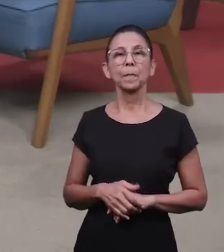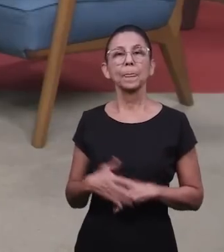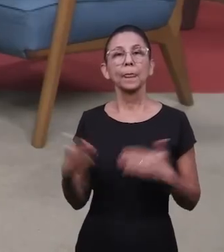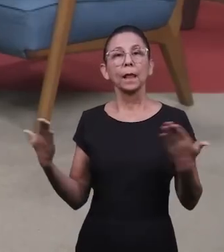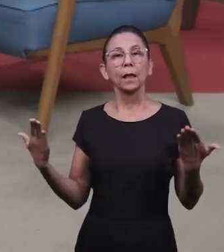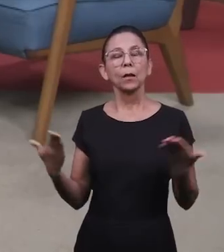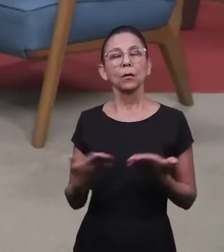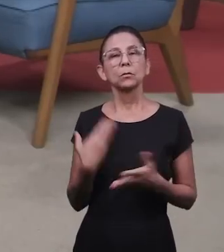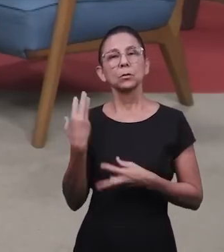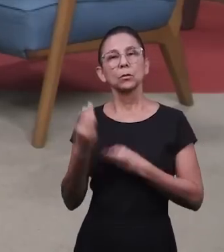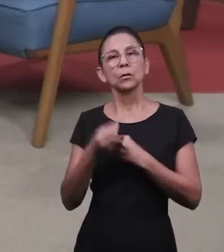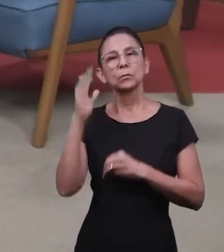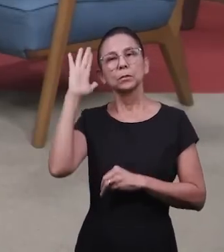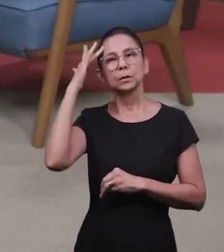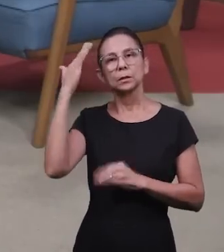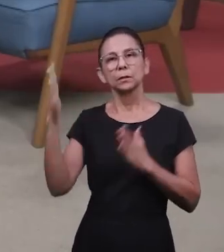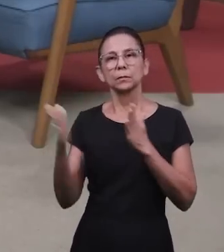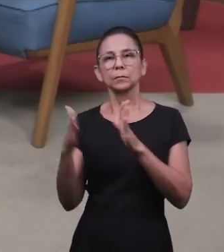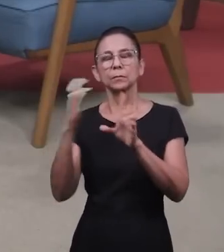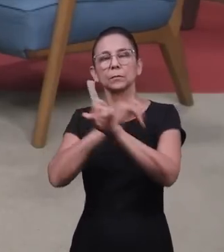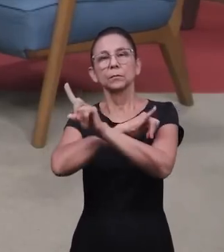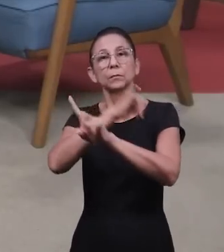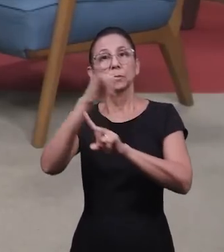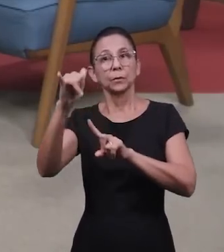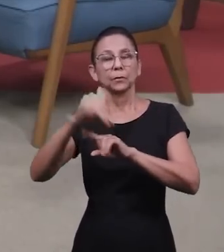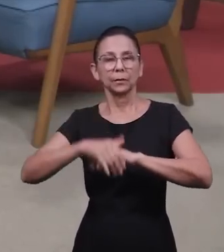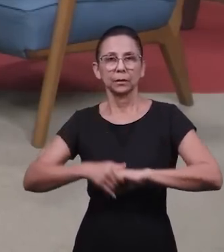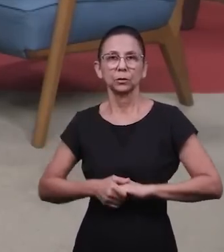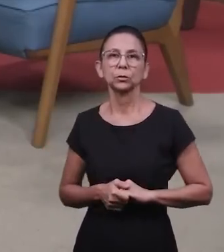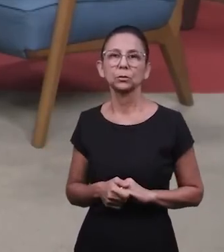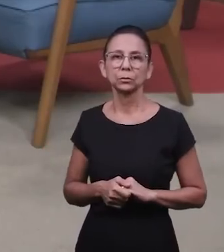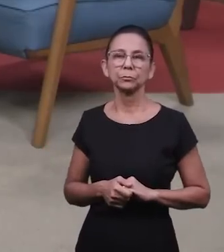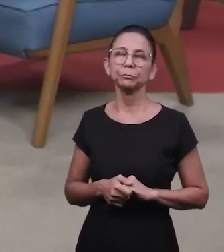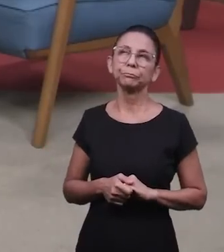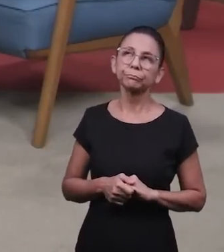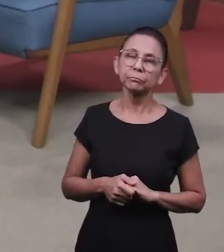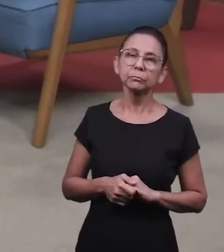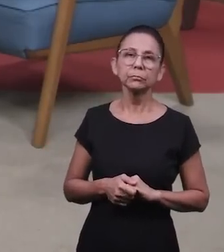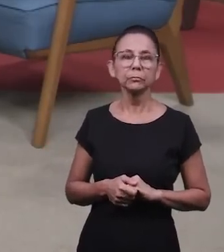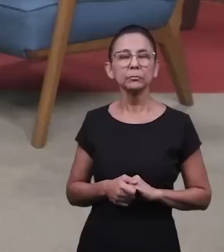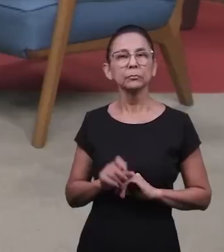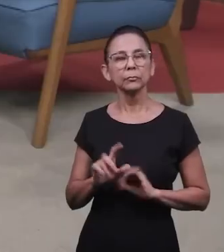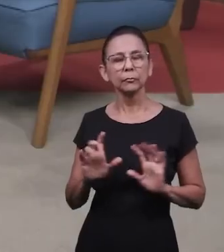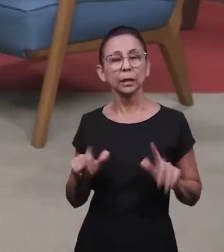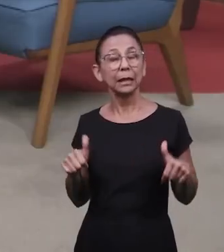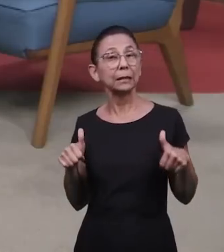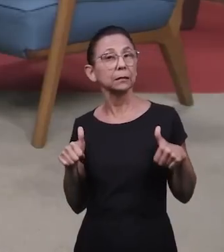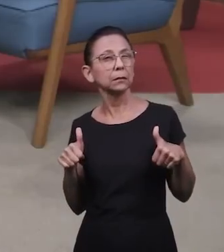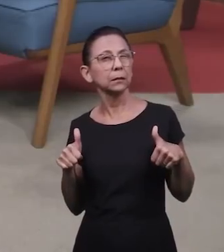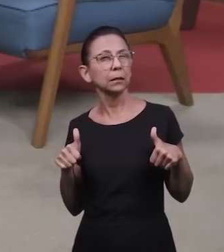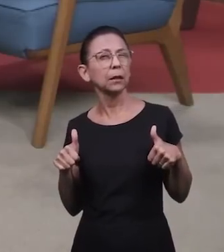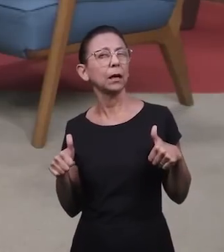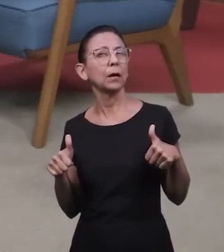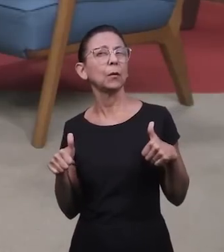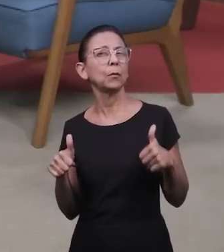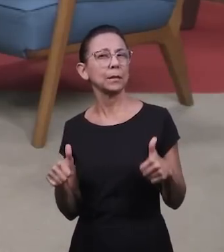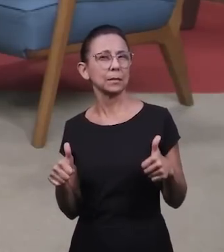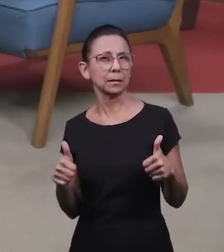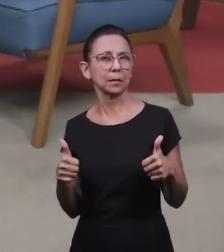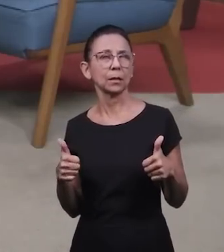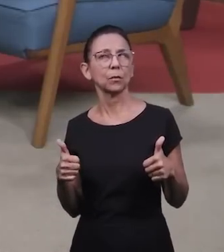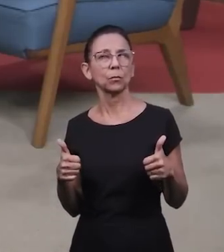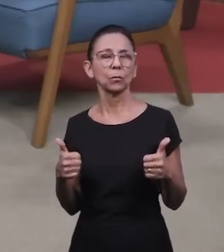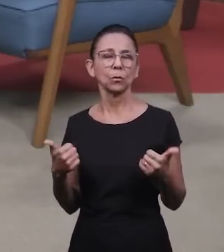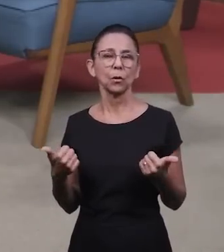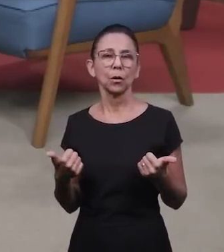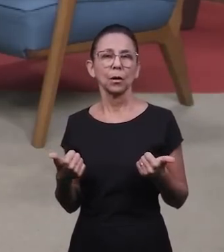momento profético que nós vivemos e um despertamento, uma ação